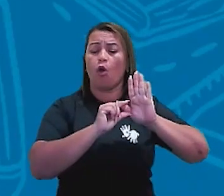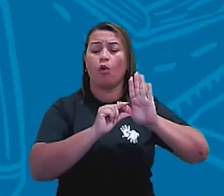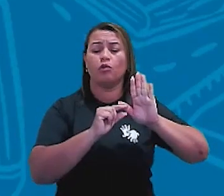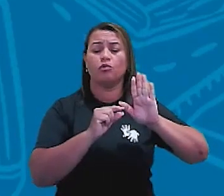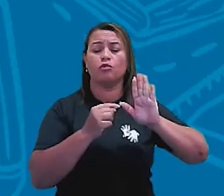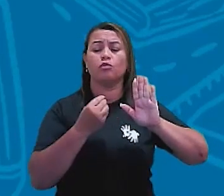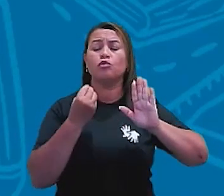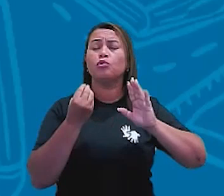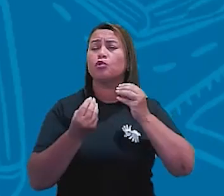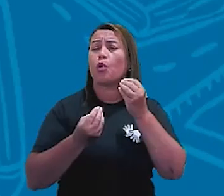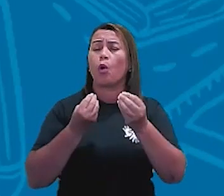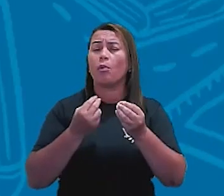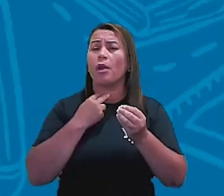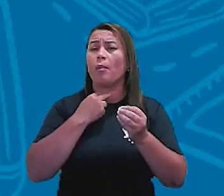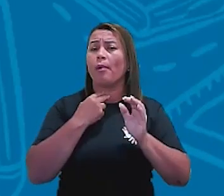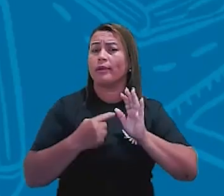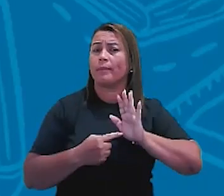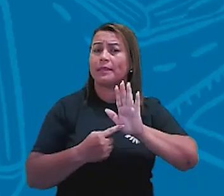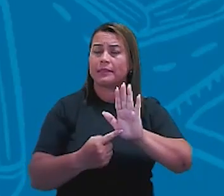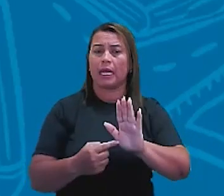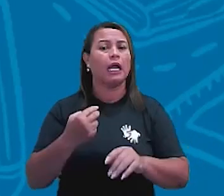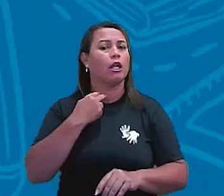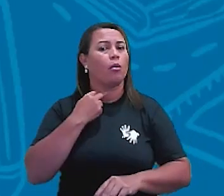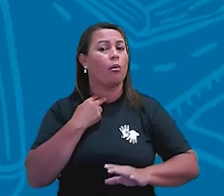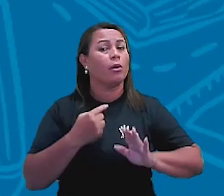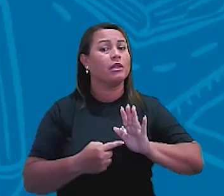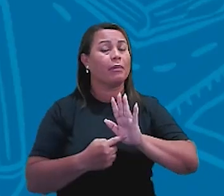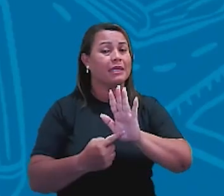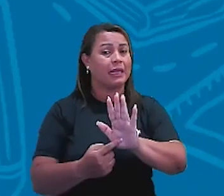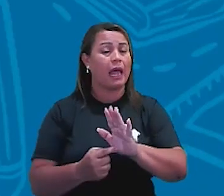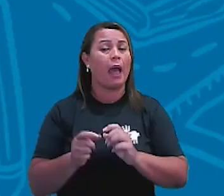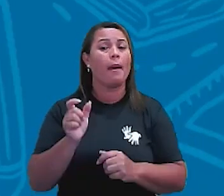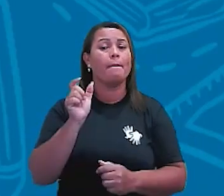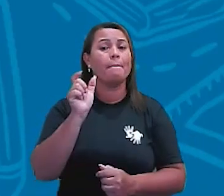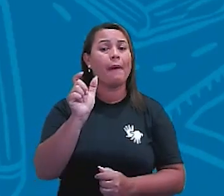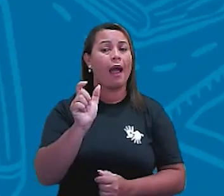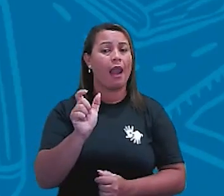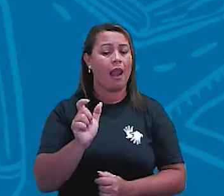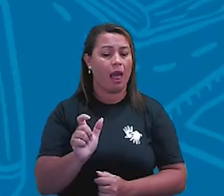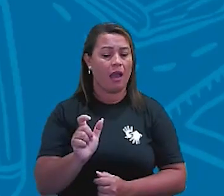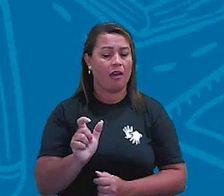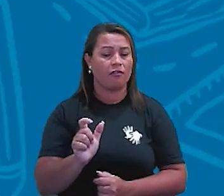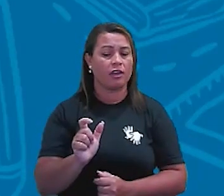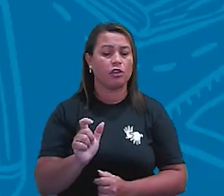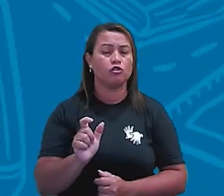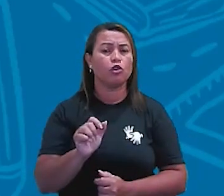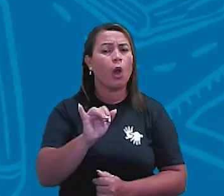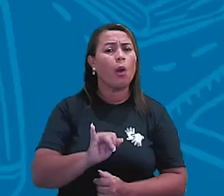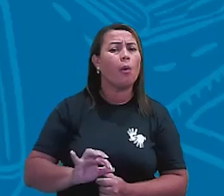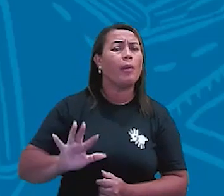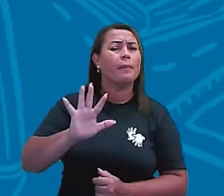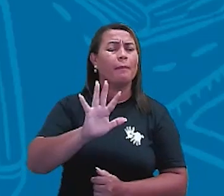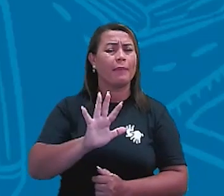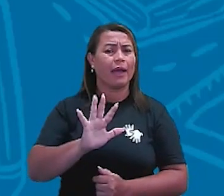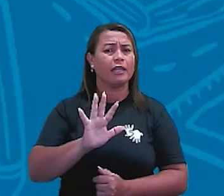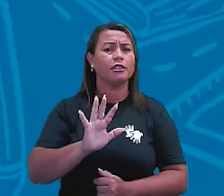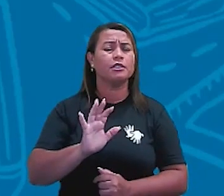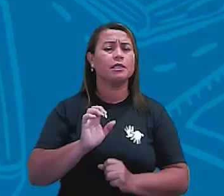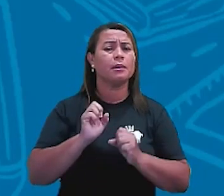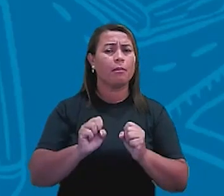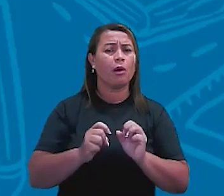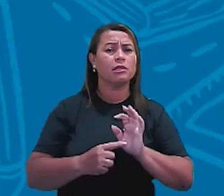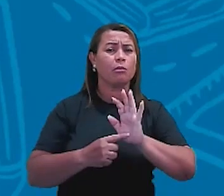devem apresentar, tá? Então, eles não devem apresentar aí palavras ou qualquer representação gráfica que possa tornar aquela